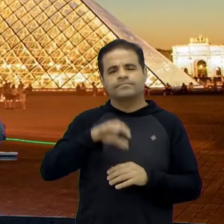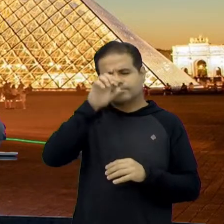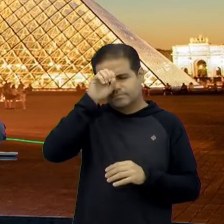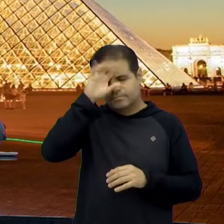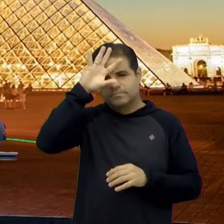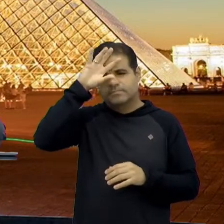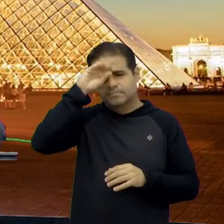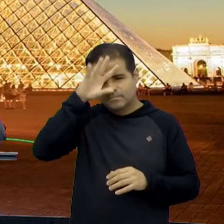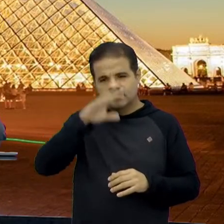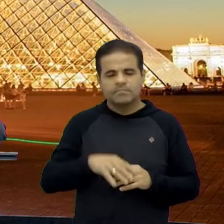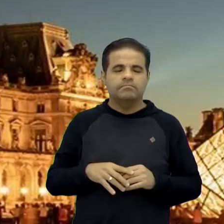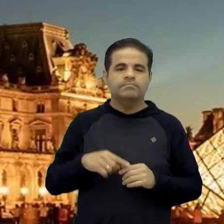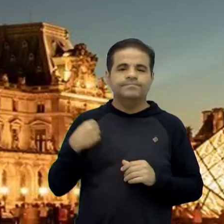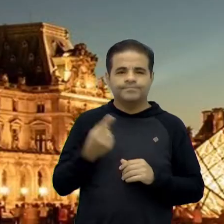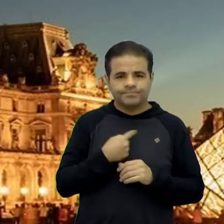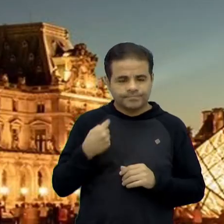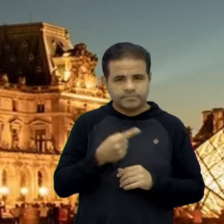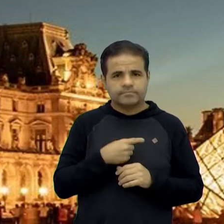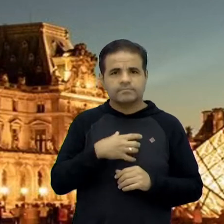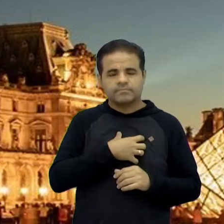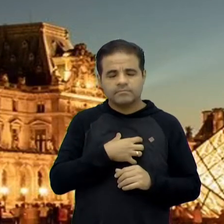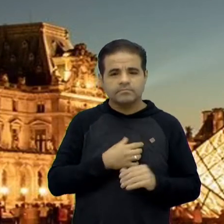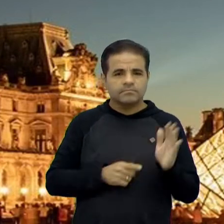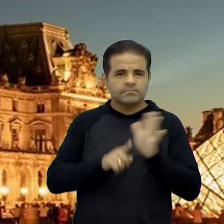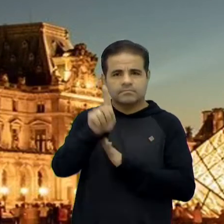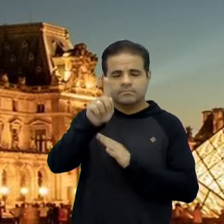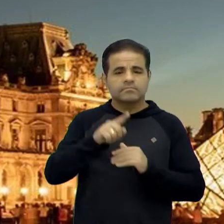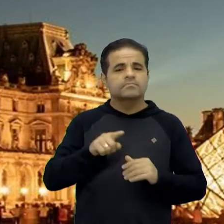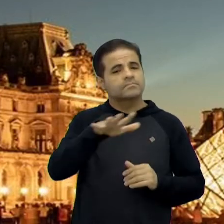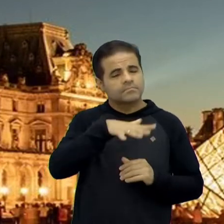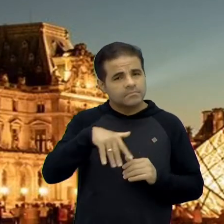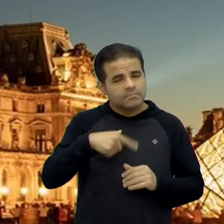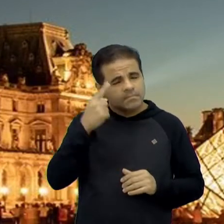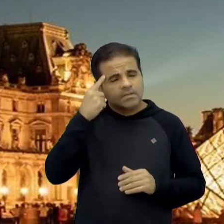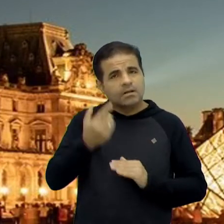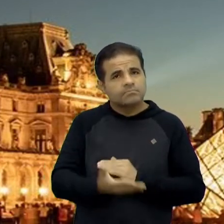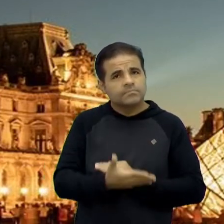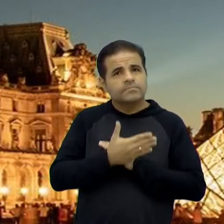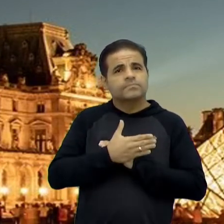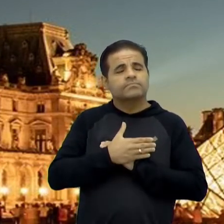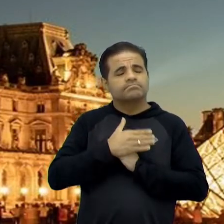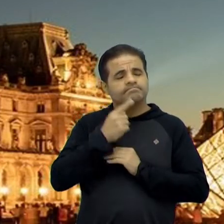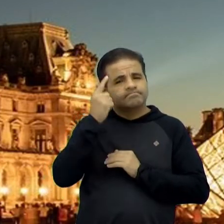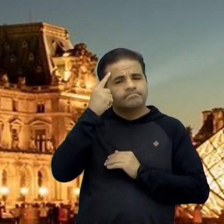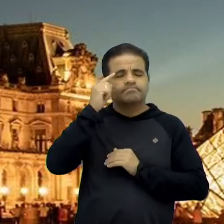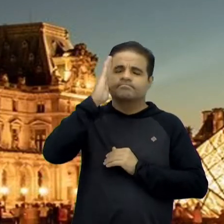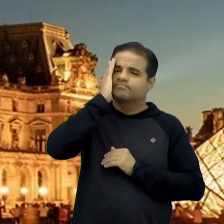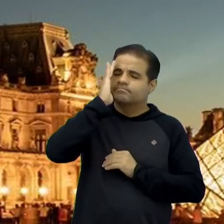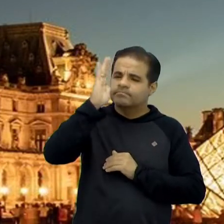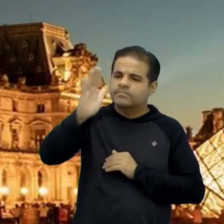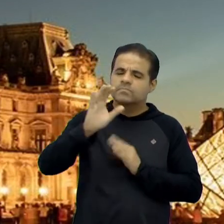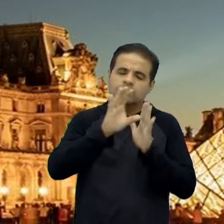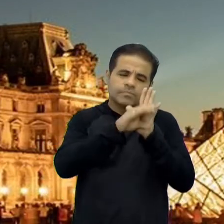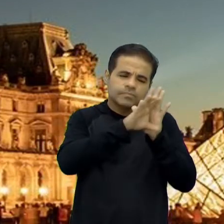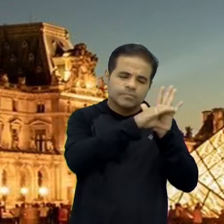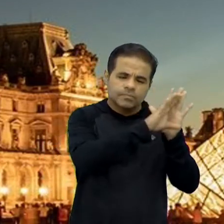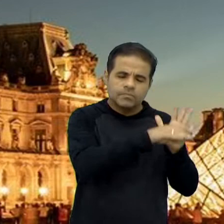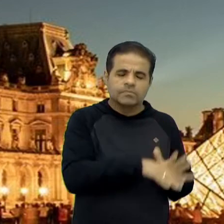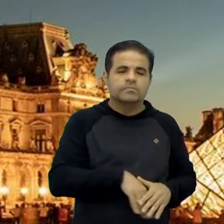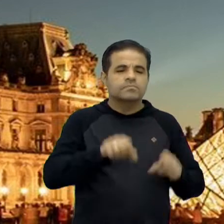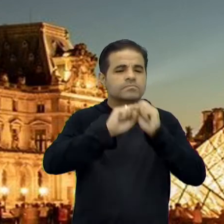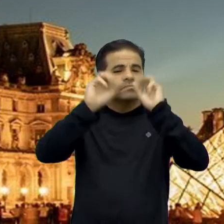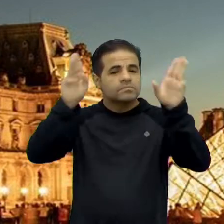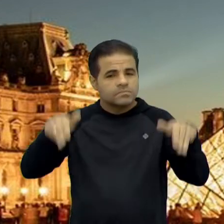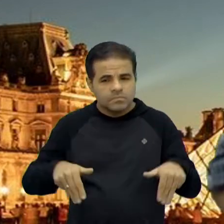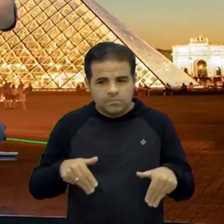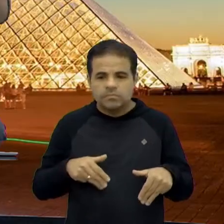né? Exato. Então, essa pergunta aí norteadora faz a gente começar, primeiro, a pensar nessa questão do conceito de museu, né?